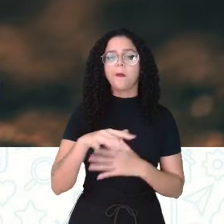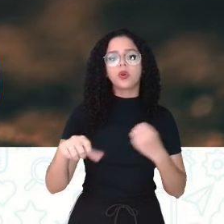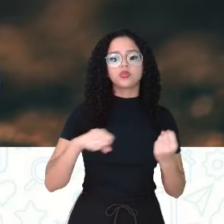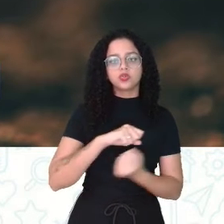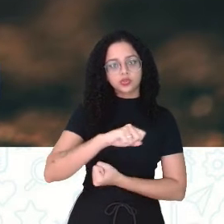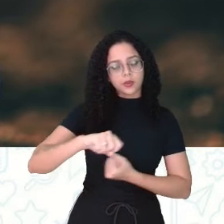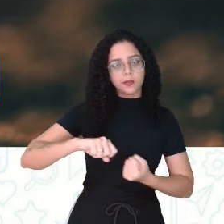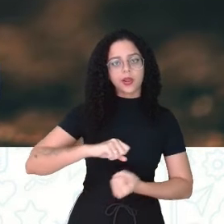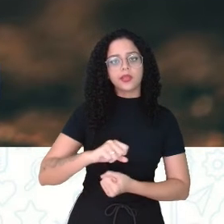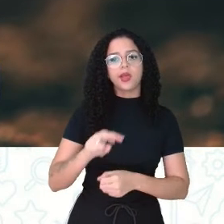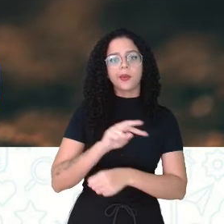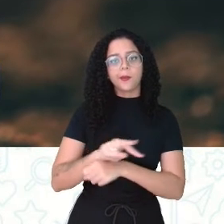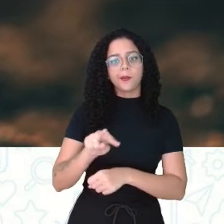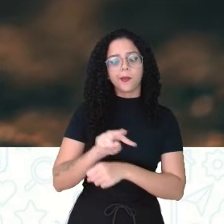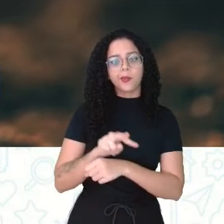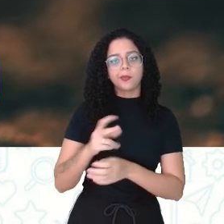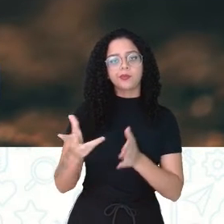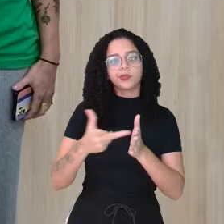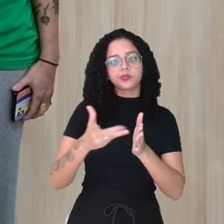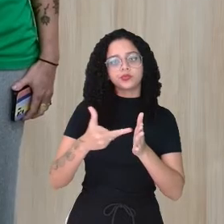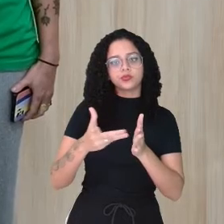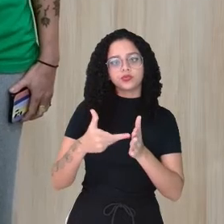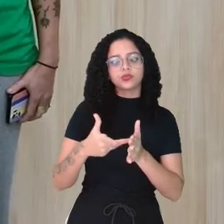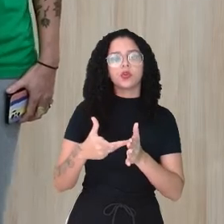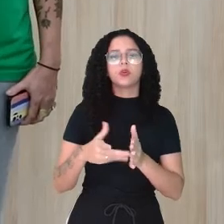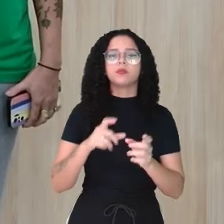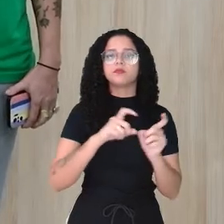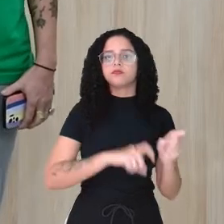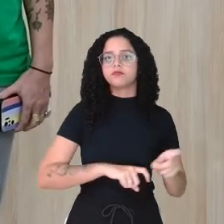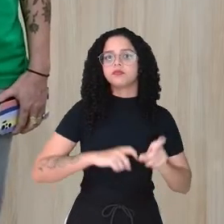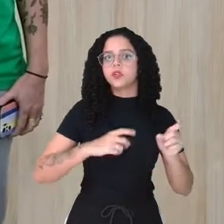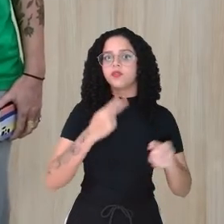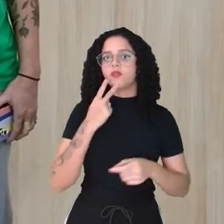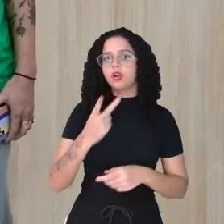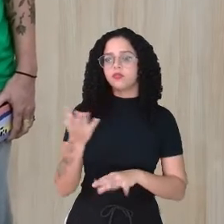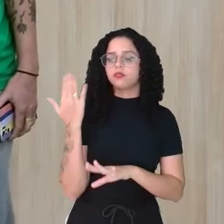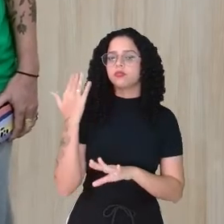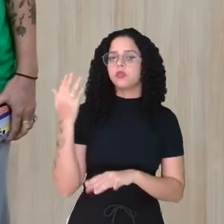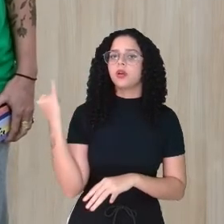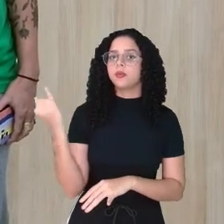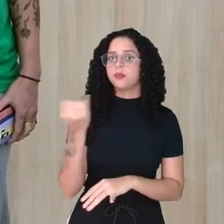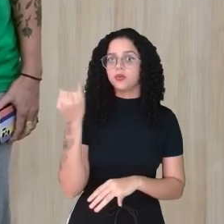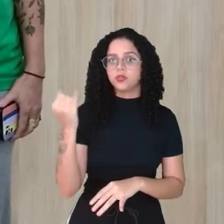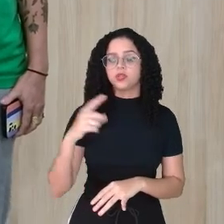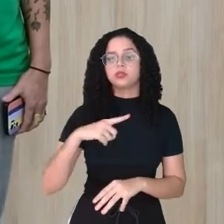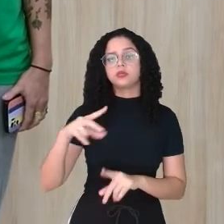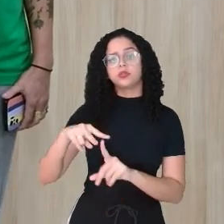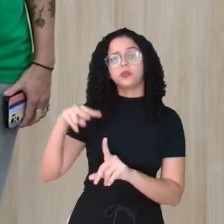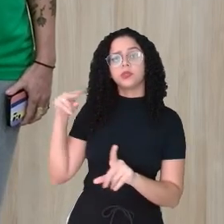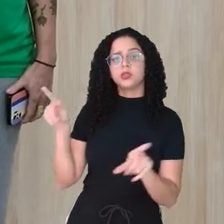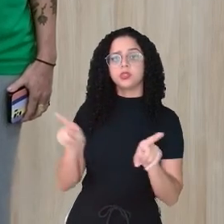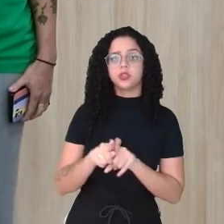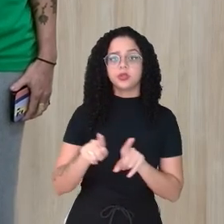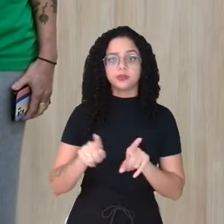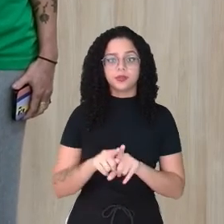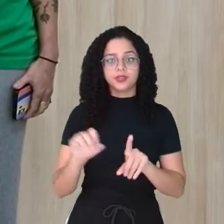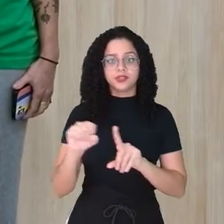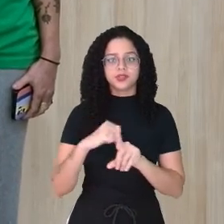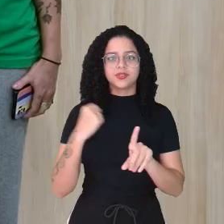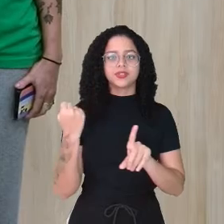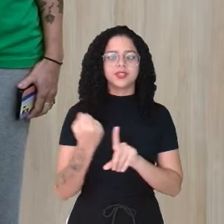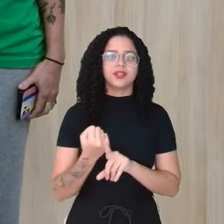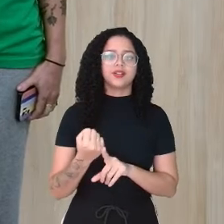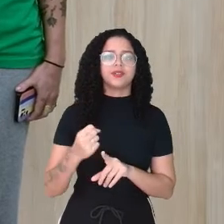produção agroecológica, que a gente estava falando, né? A importância aí de trazer essa perspectiva também